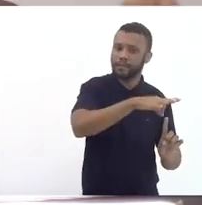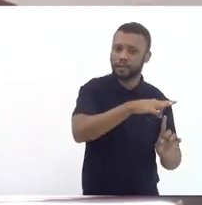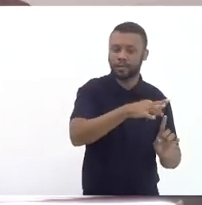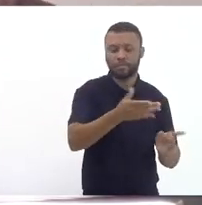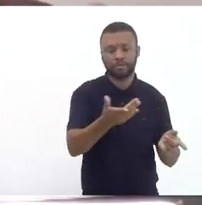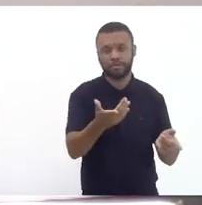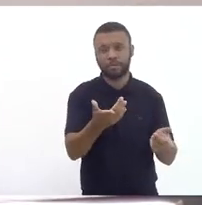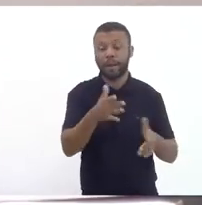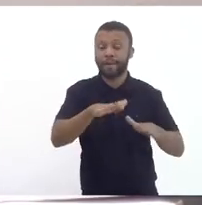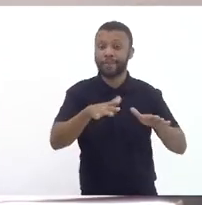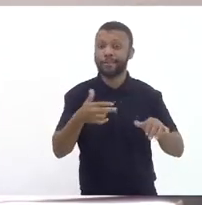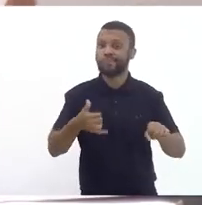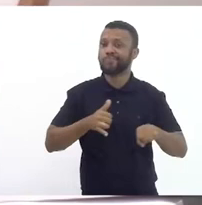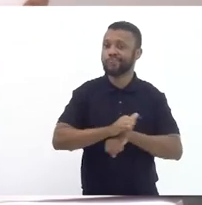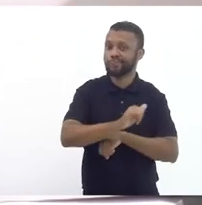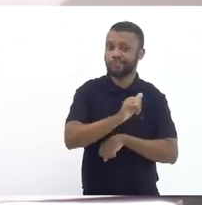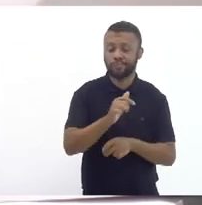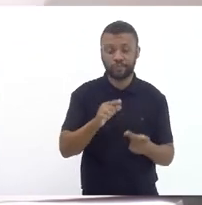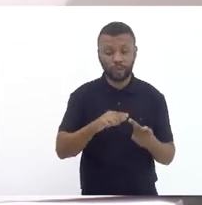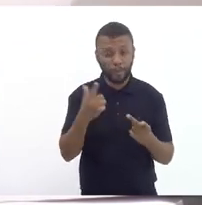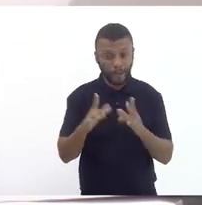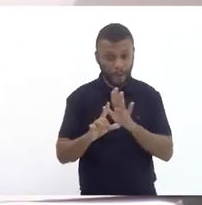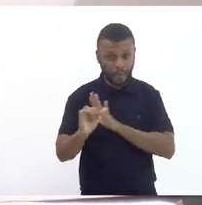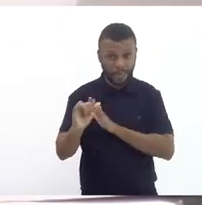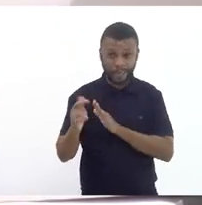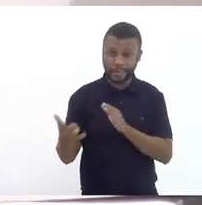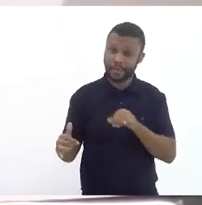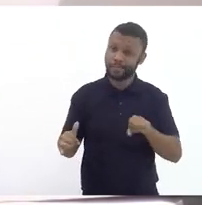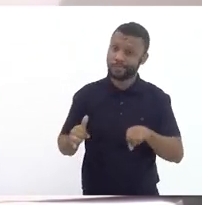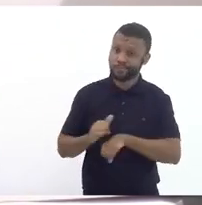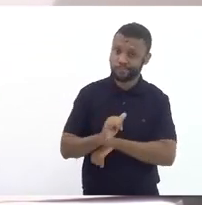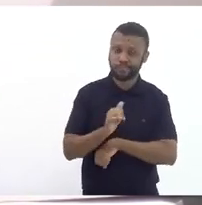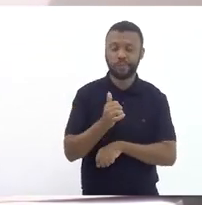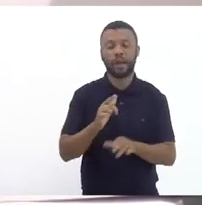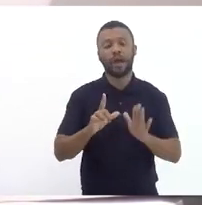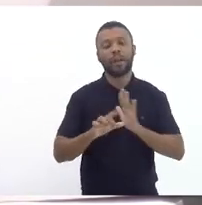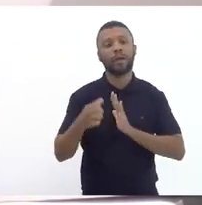cumprida. Outra lei que também não é cumprida por parte de vocês. A lei